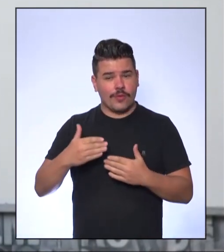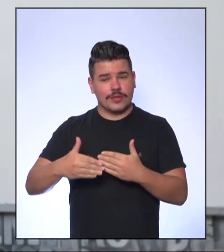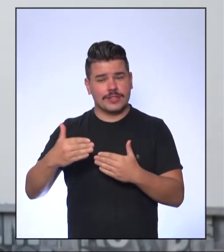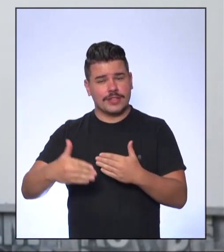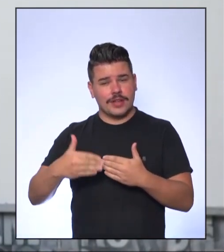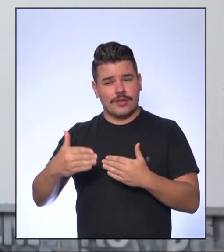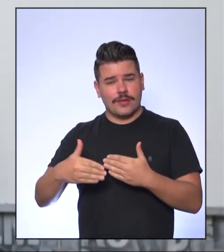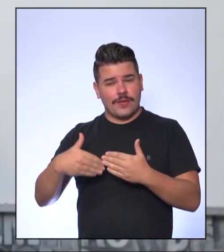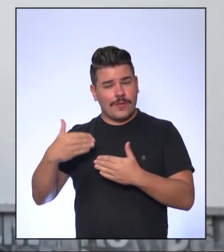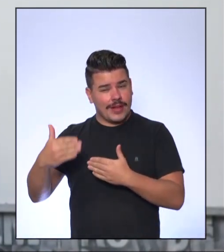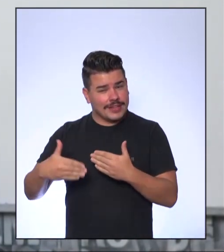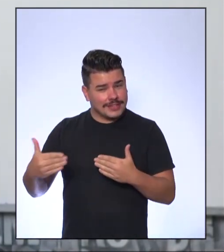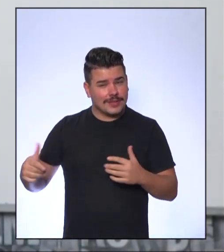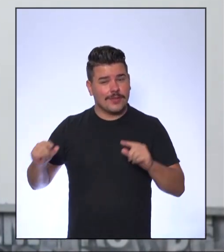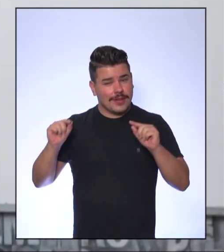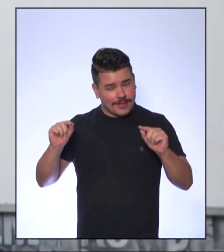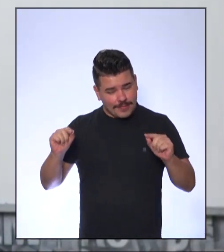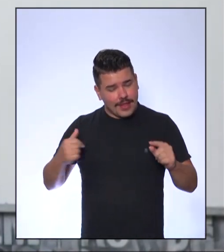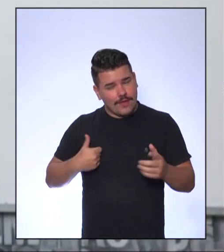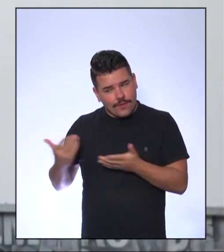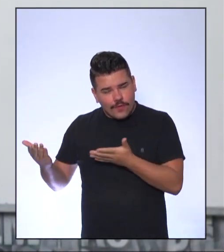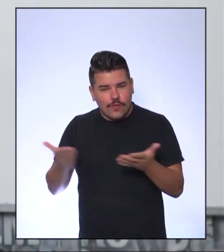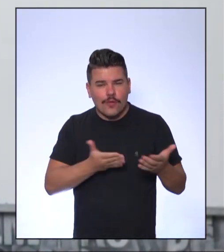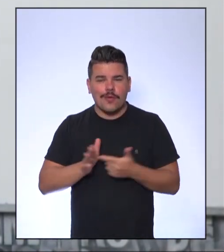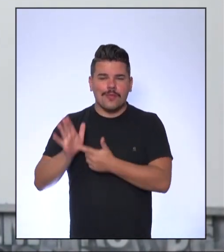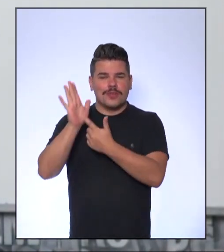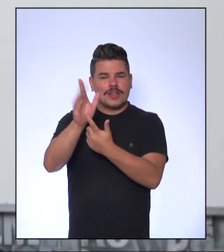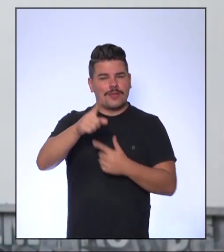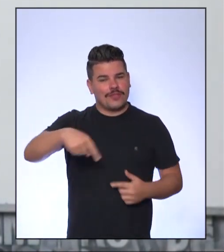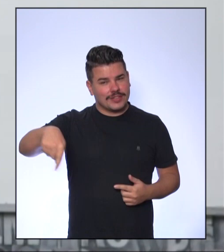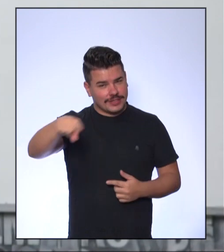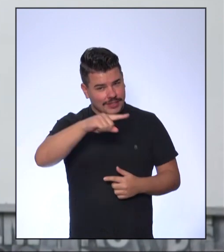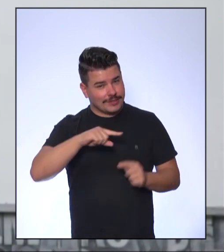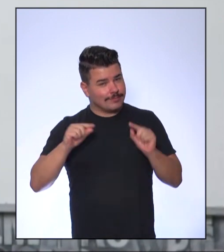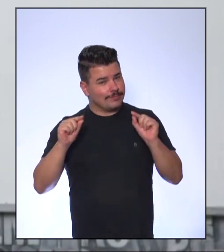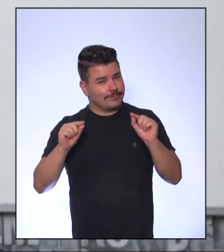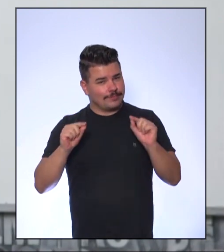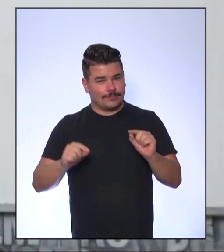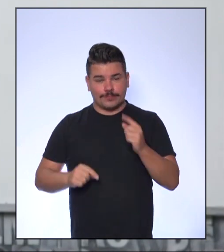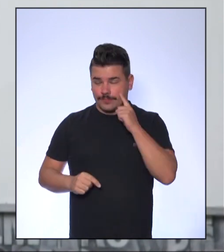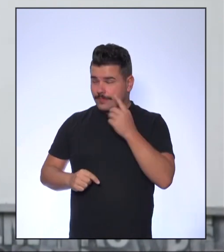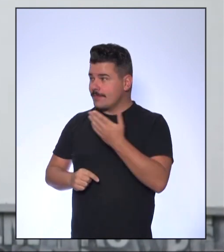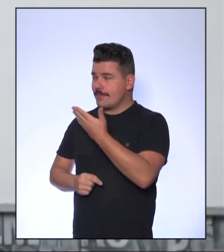faço qual situação? Eu vou trazer à tona aqui